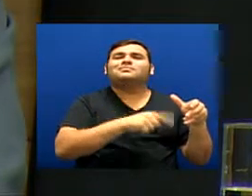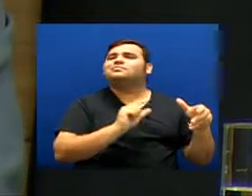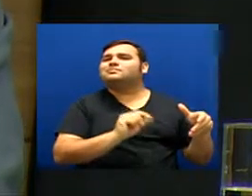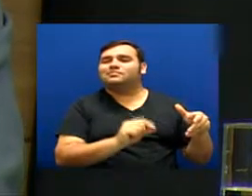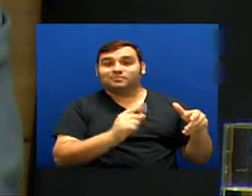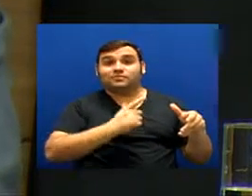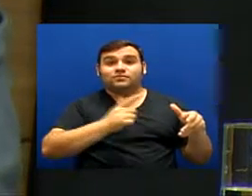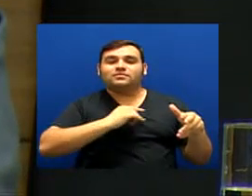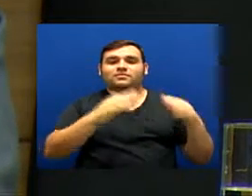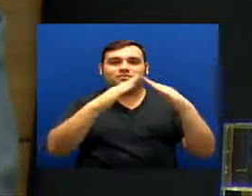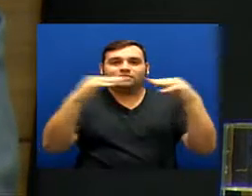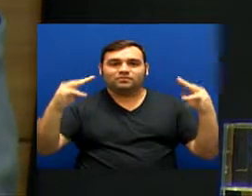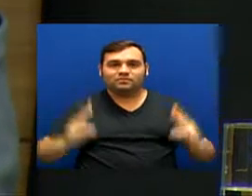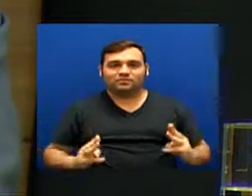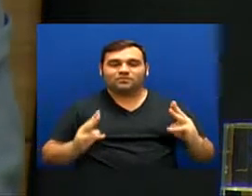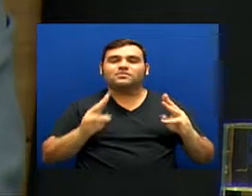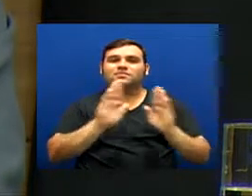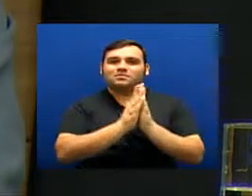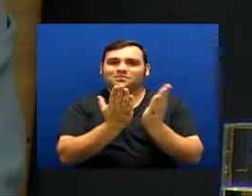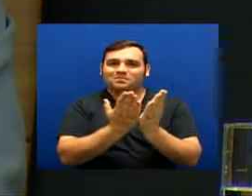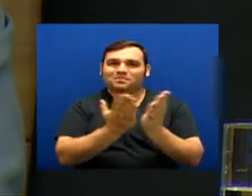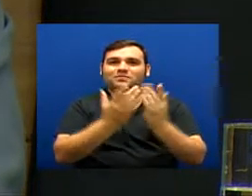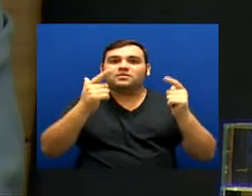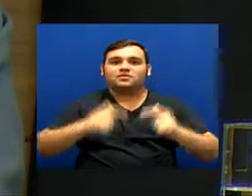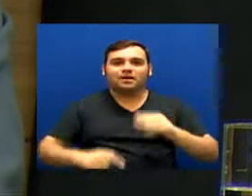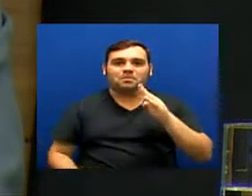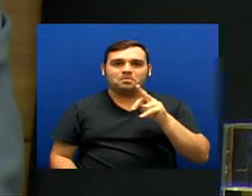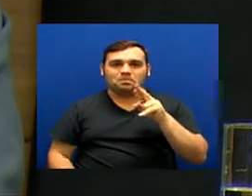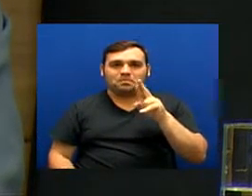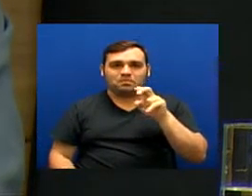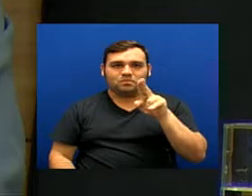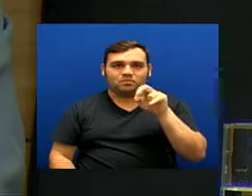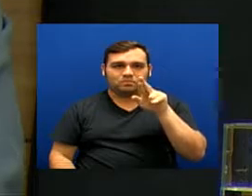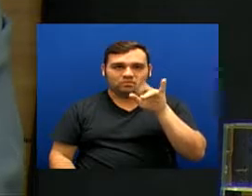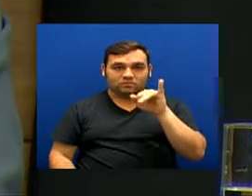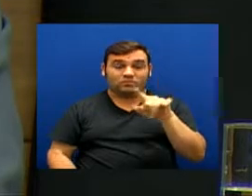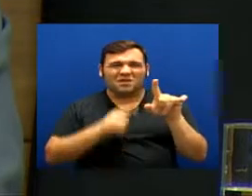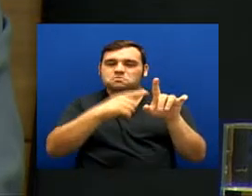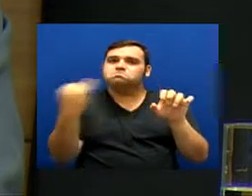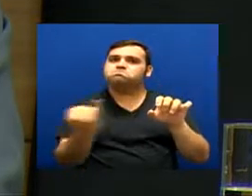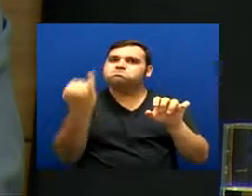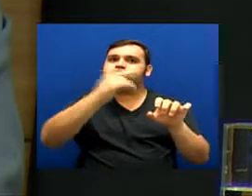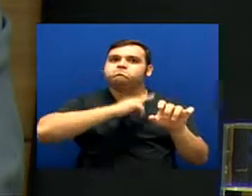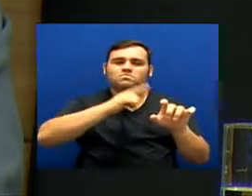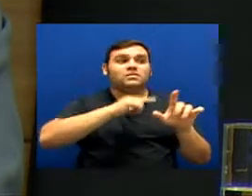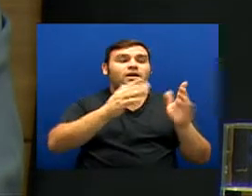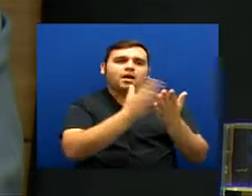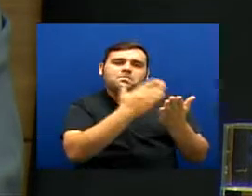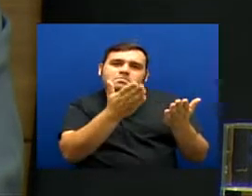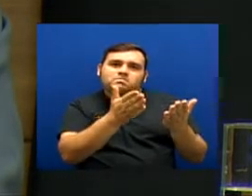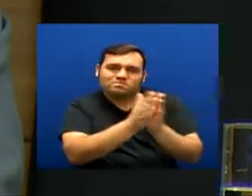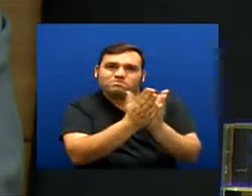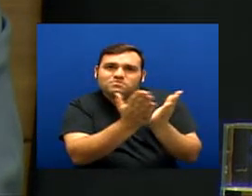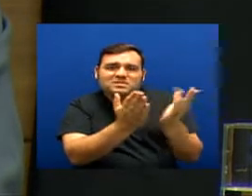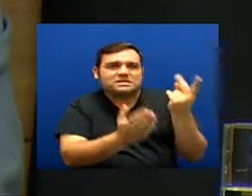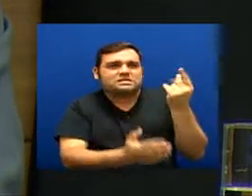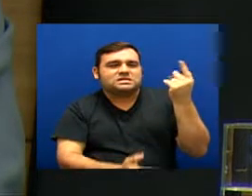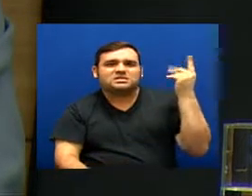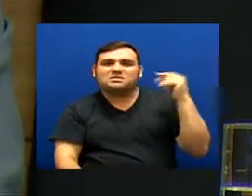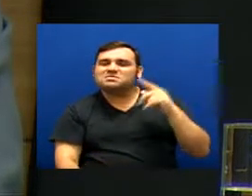inventou a imprensa de tipos móveis, a Bíblia foi justamente o livro que ele primeiro imprimiu em sua oficina, marcando